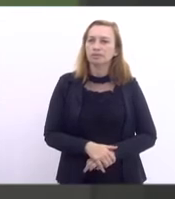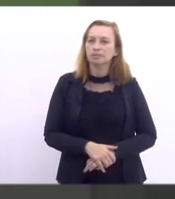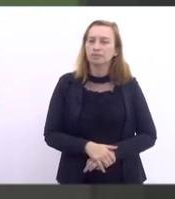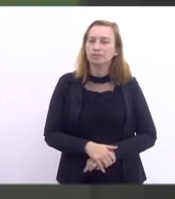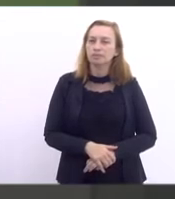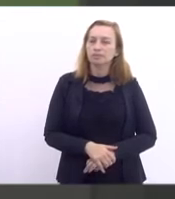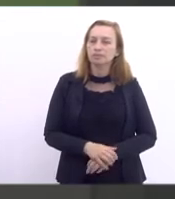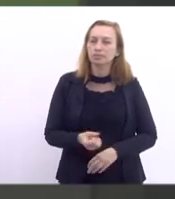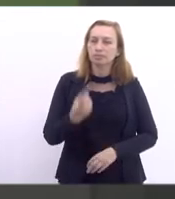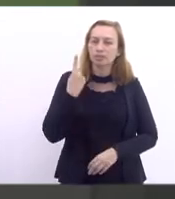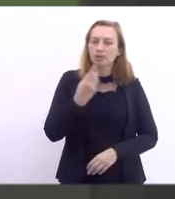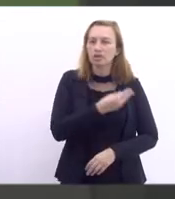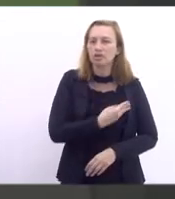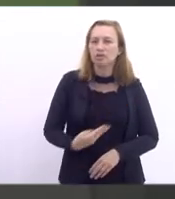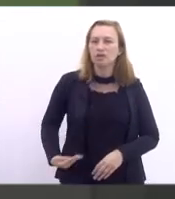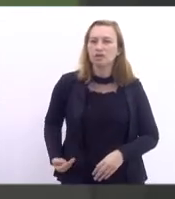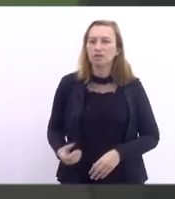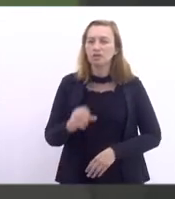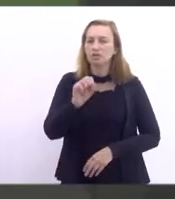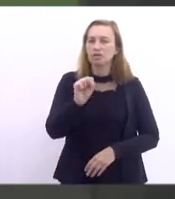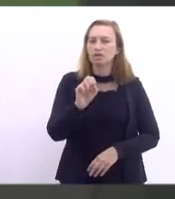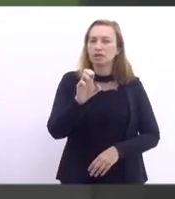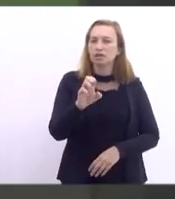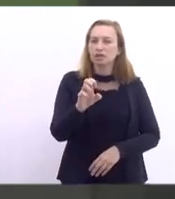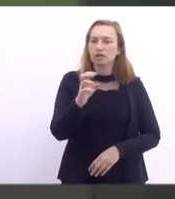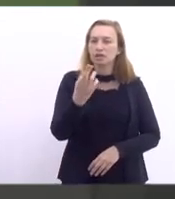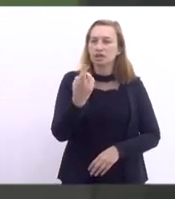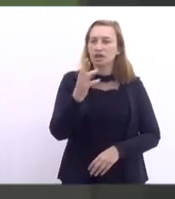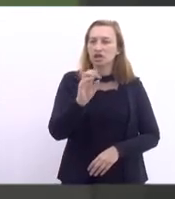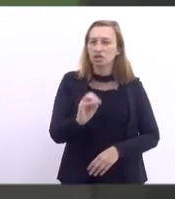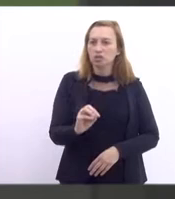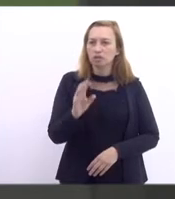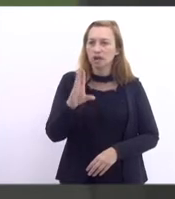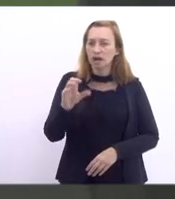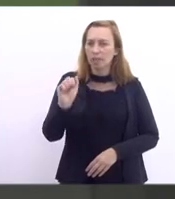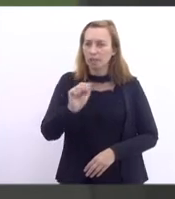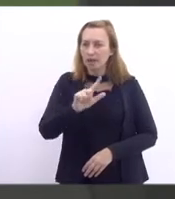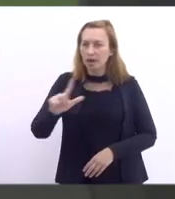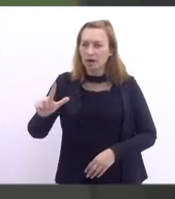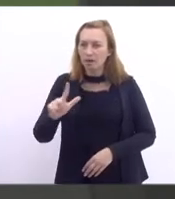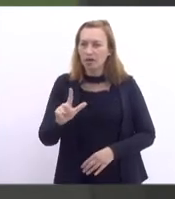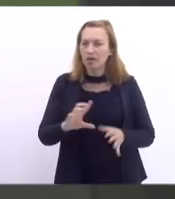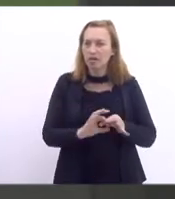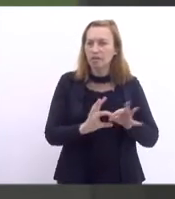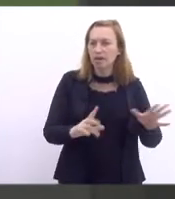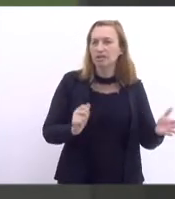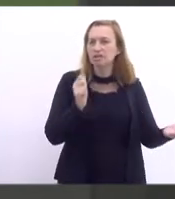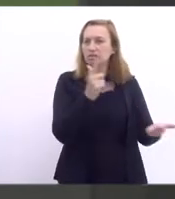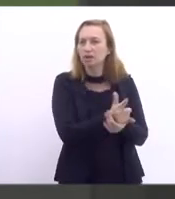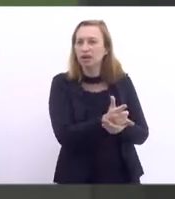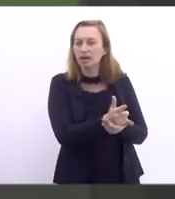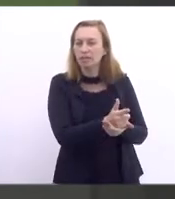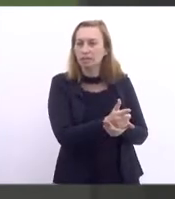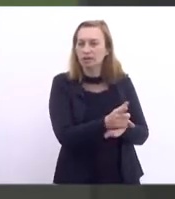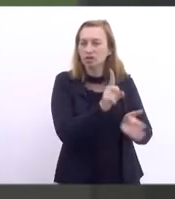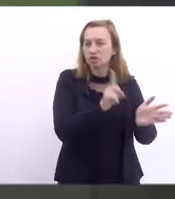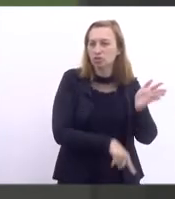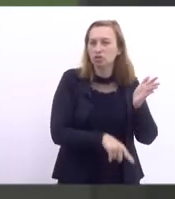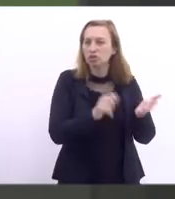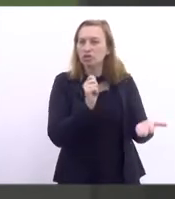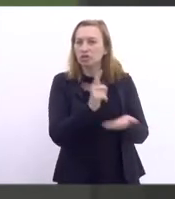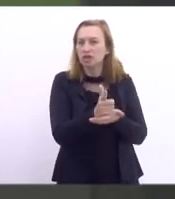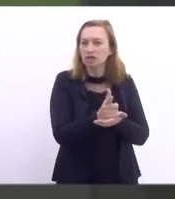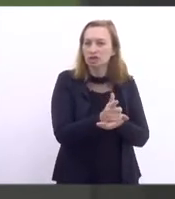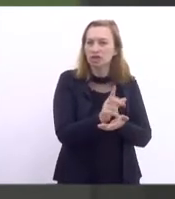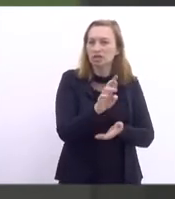o governador Sérgio Cabral é porque autorizar o pagamento de amortização de dívida cooperação de